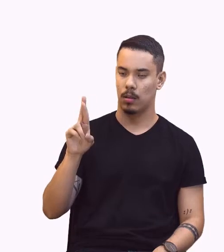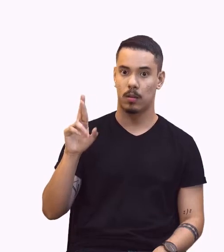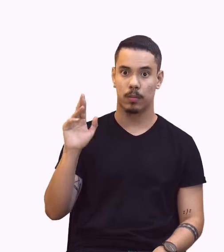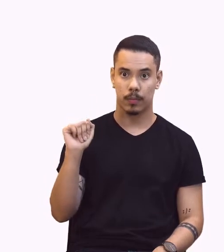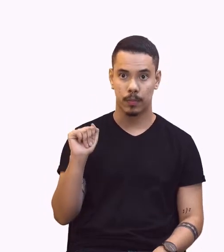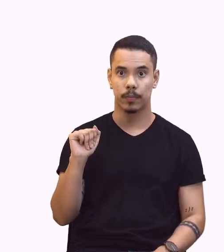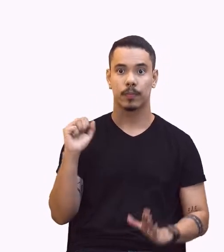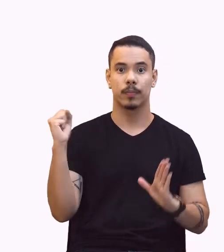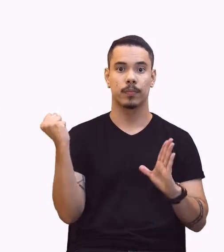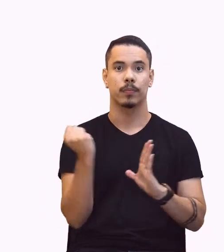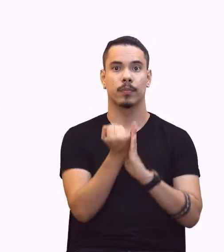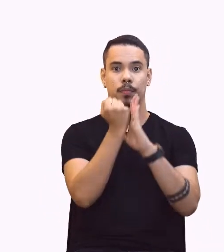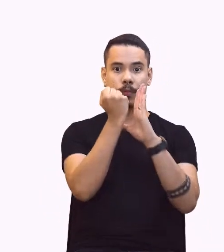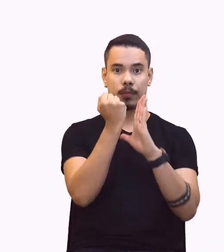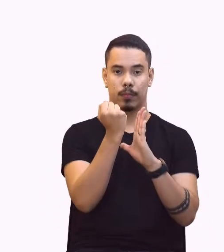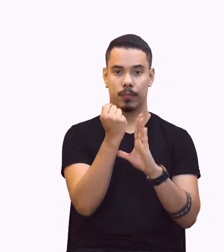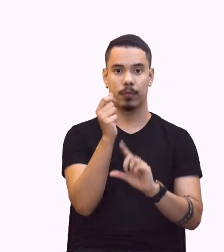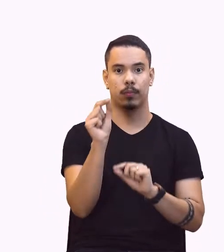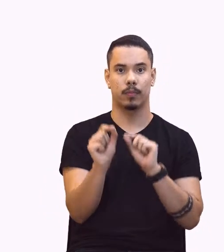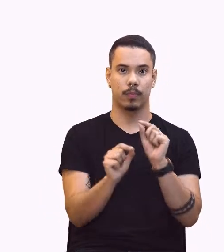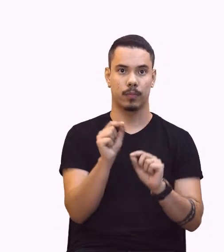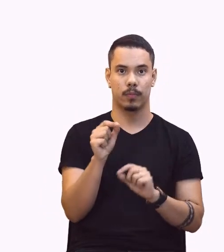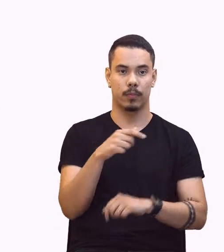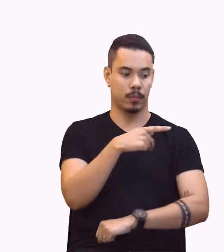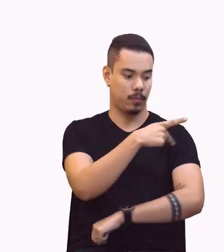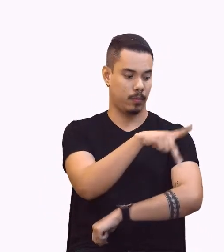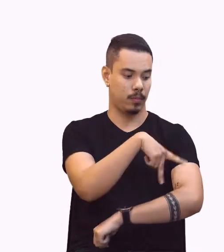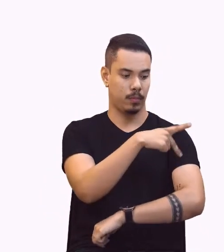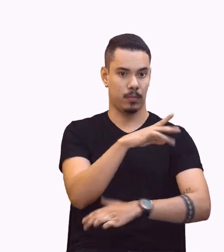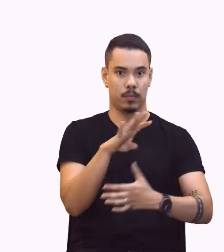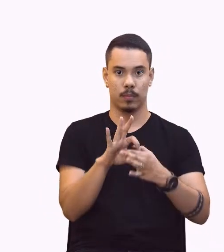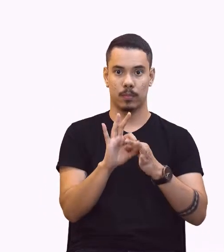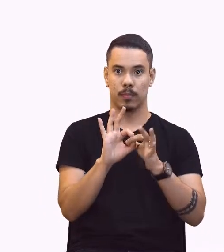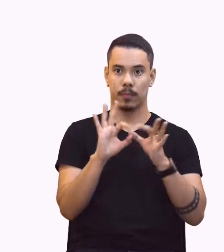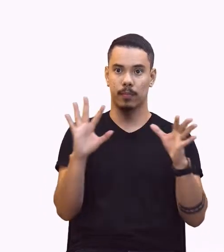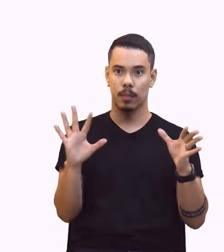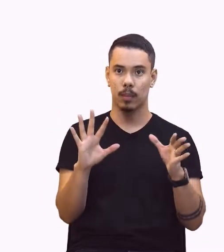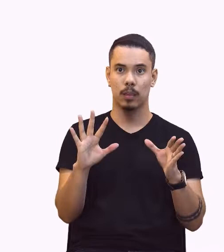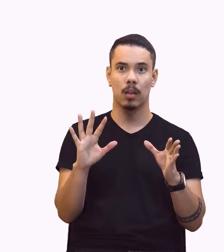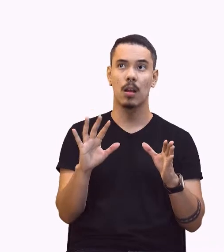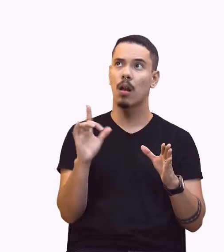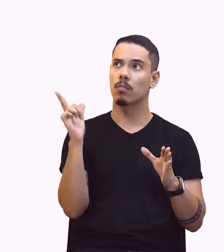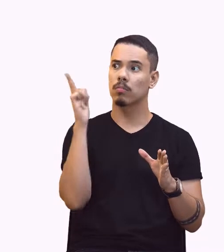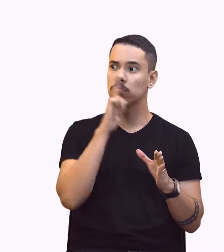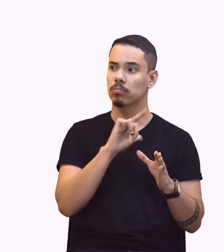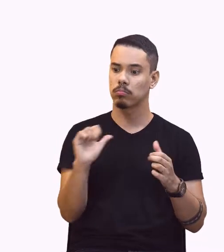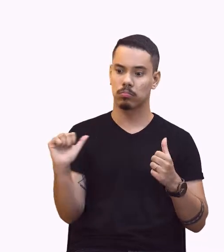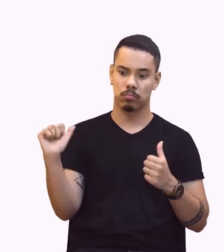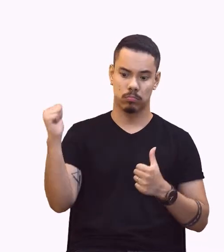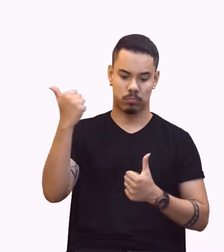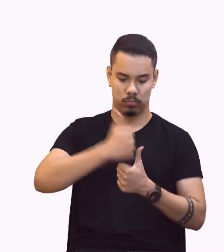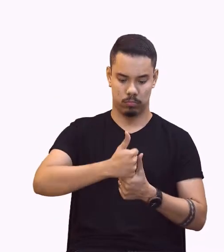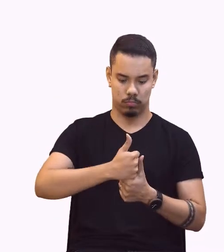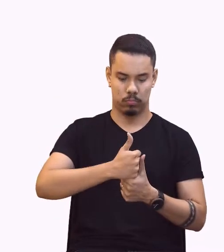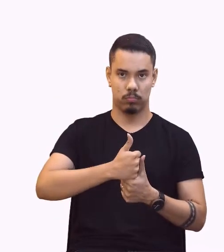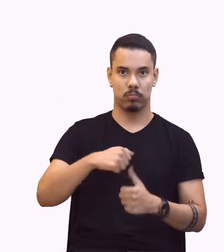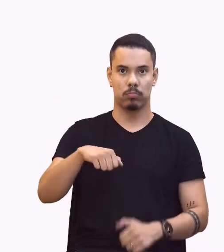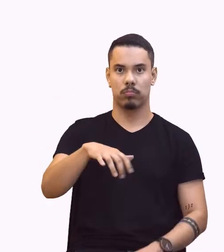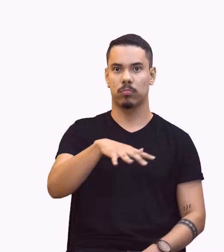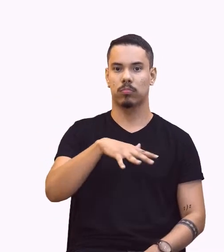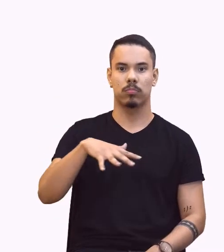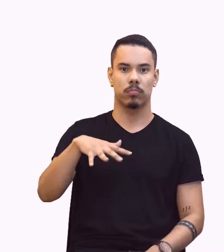ágora urbana, ou seja, a praça pública, ela foi substituída pela arena